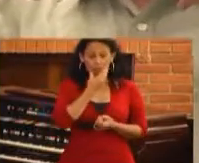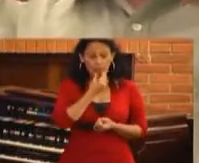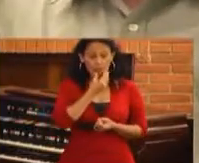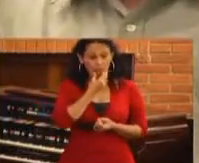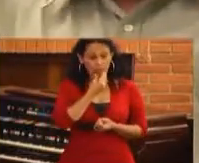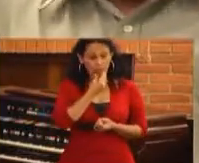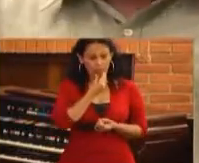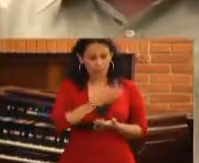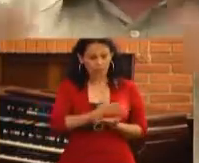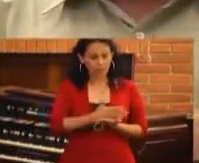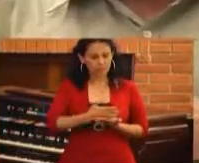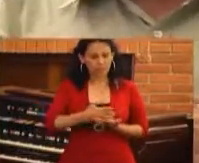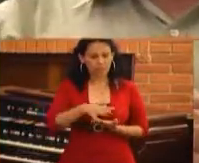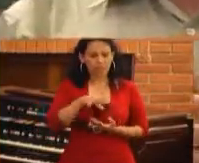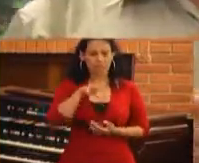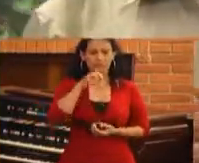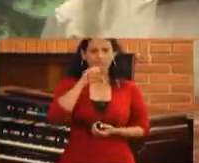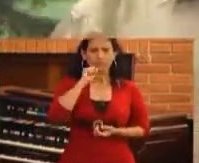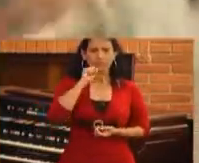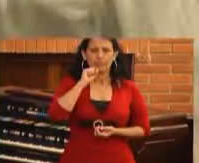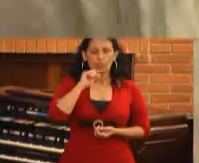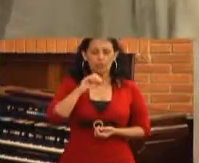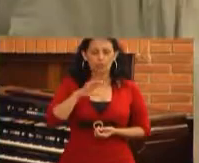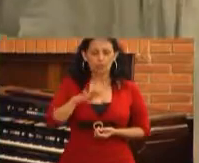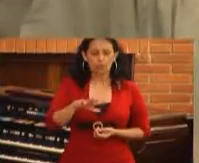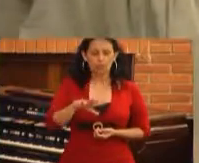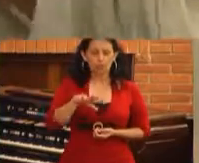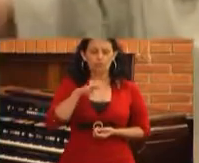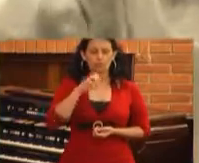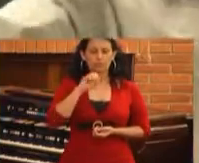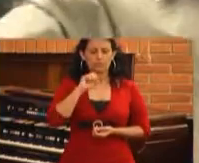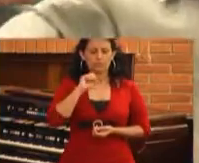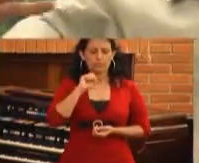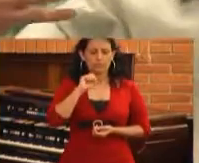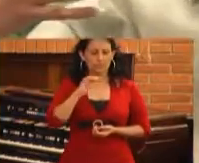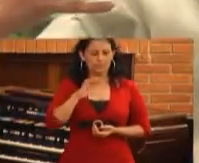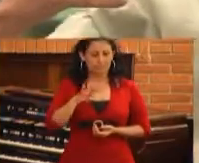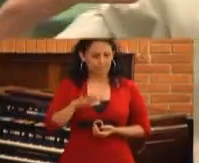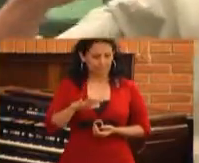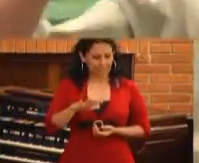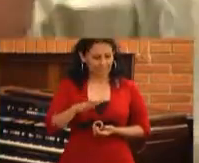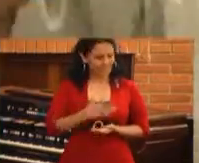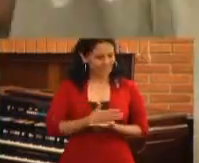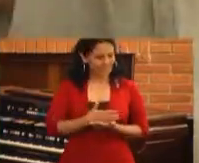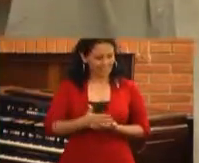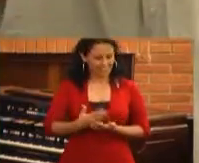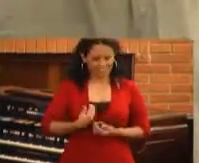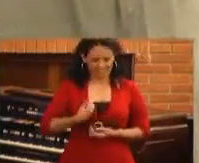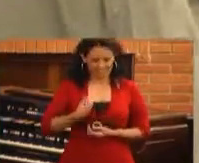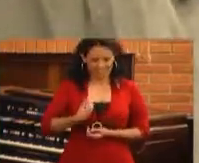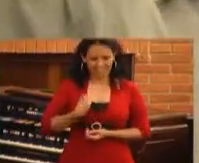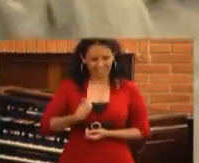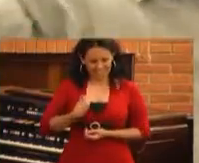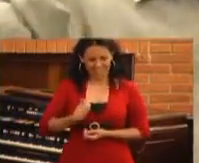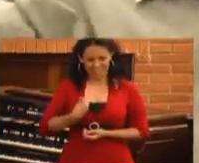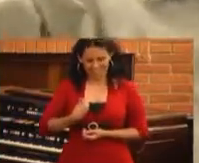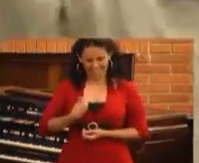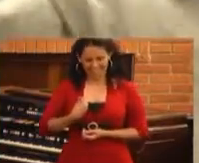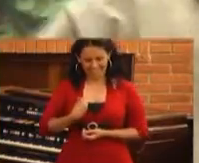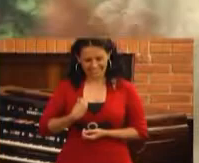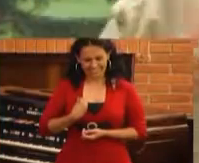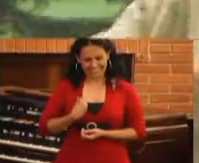este fôlego, uma alma vivente, com uma vida bios, uma vida psique, uma vida